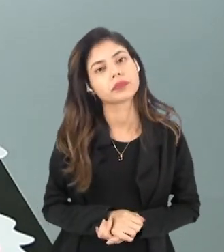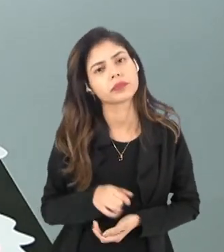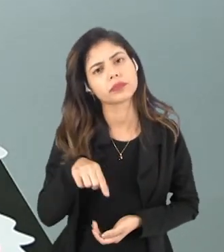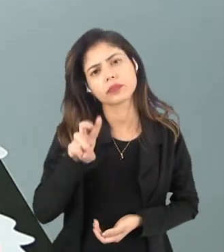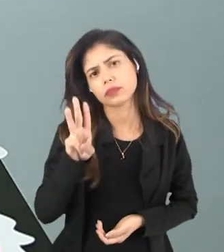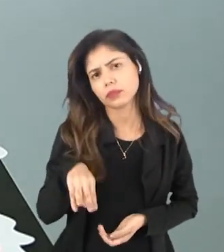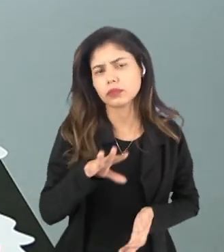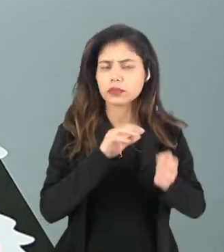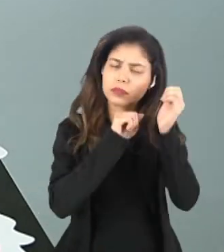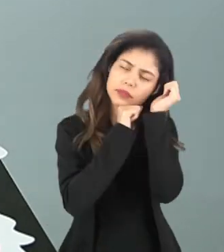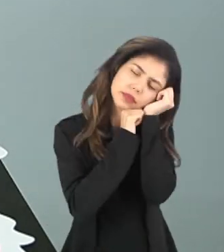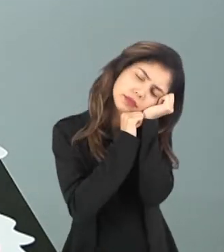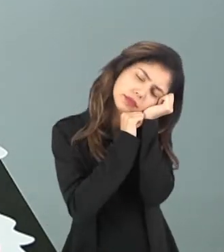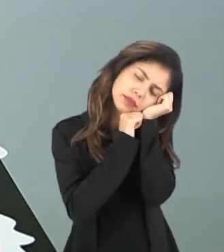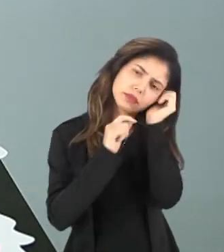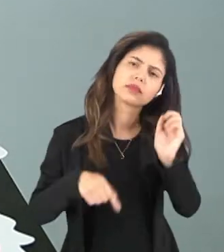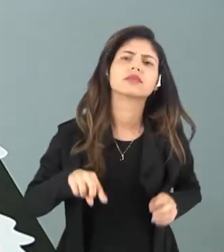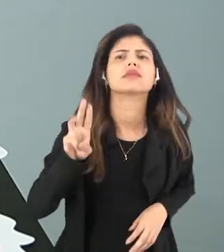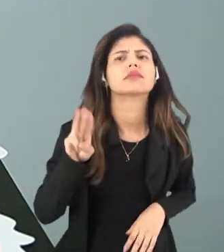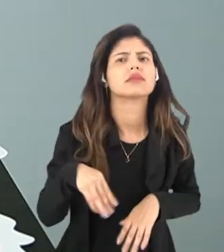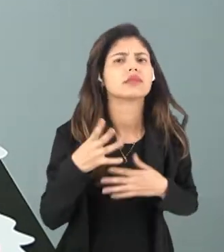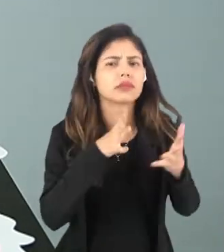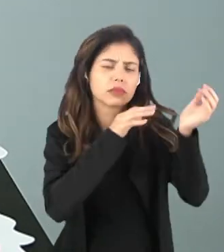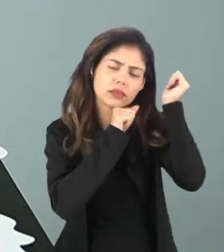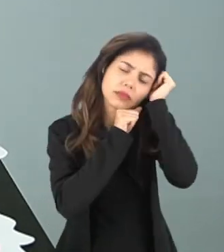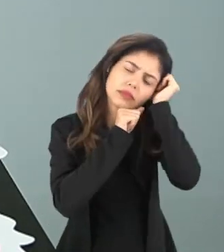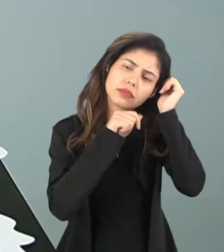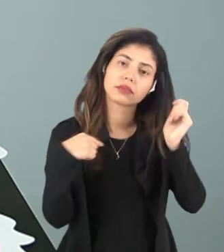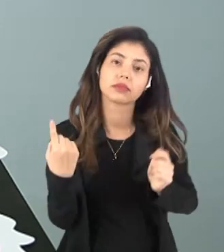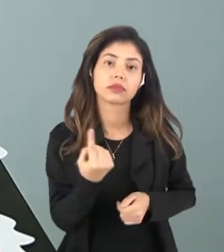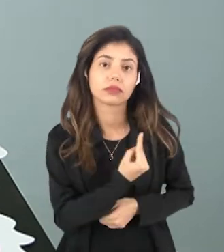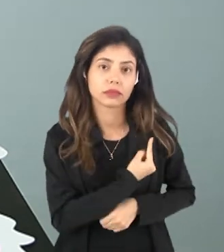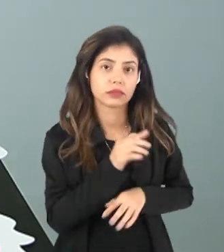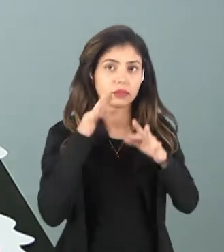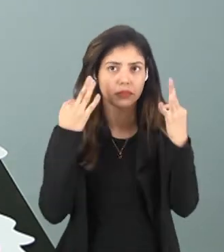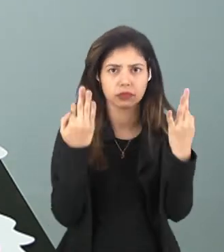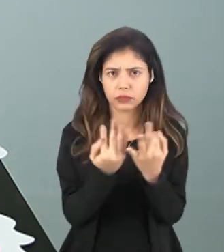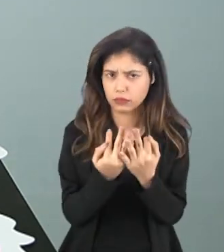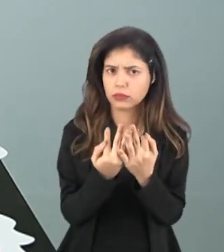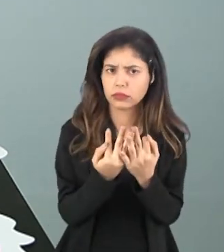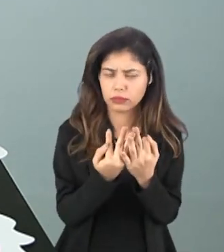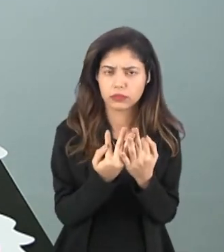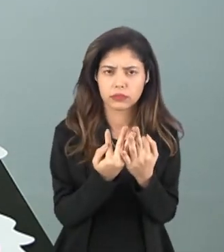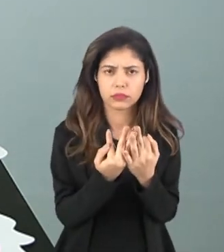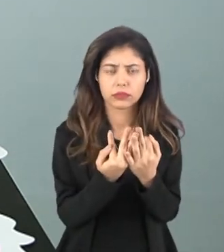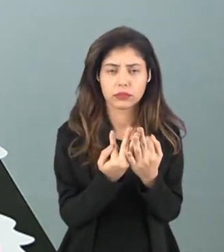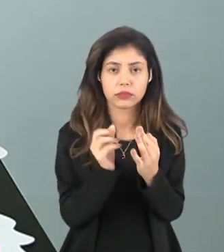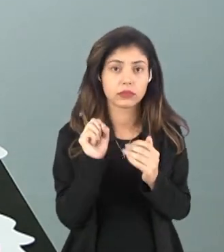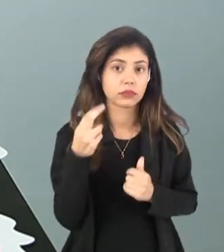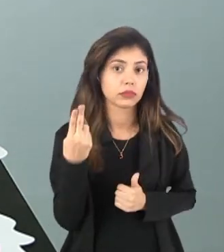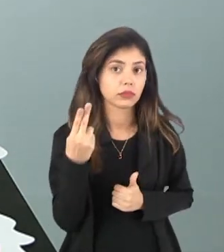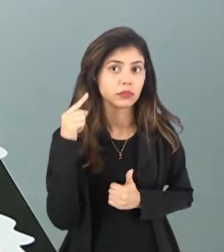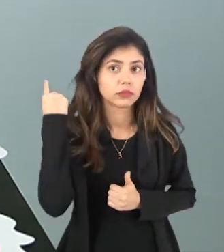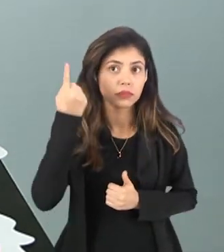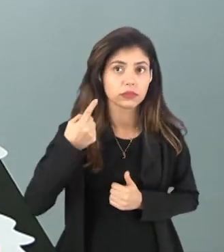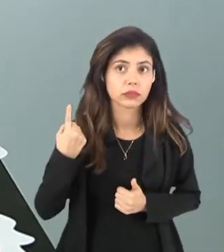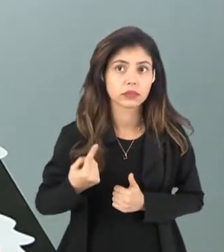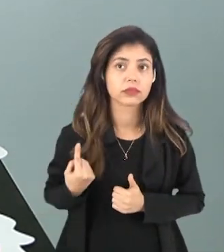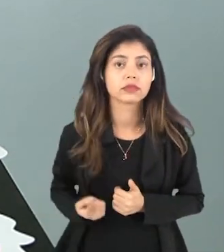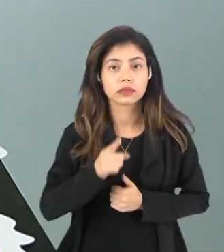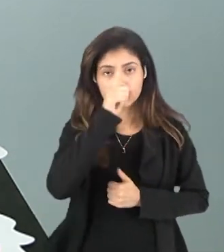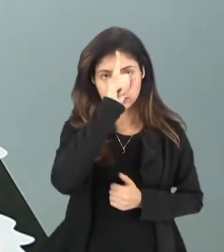dormiu na nossa história e foi a família uso ou